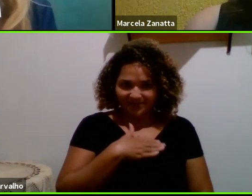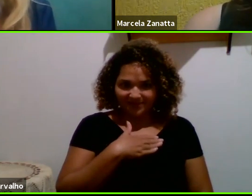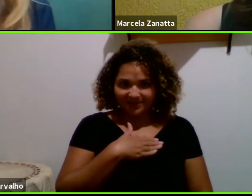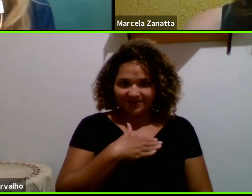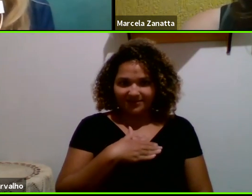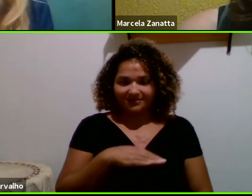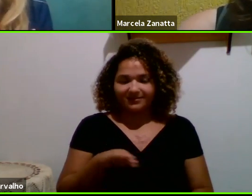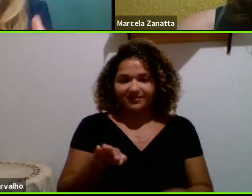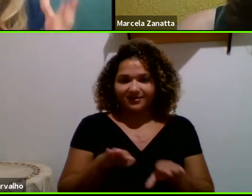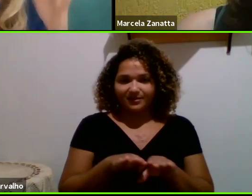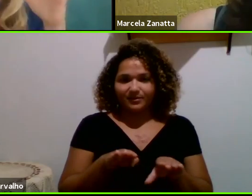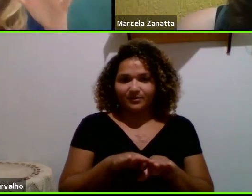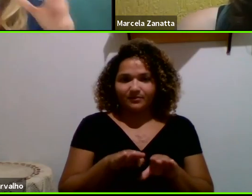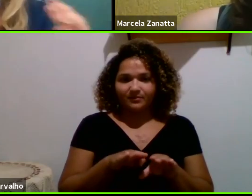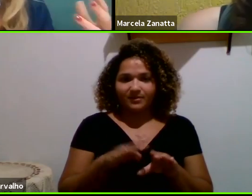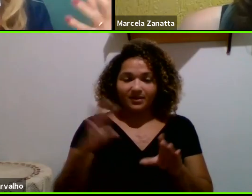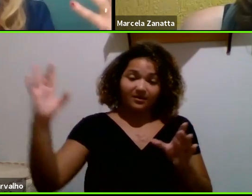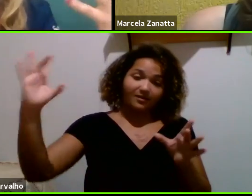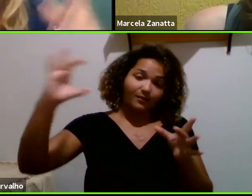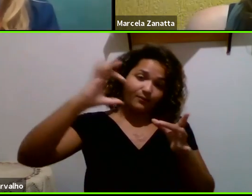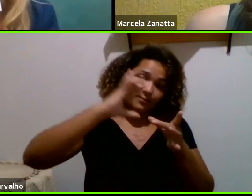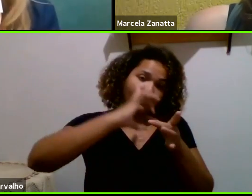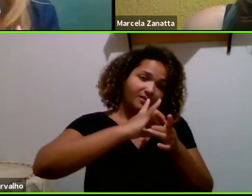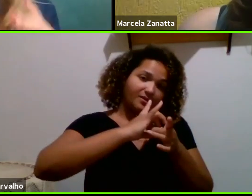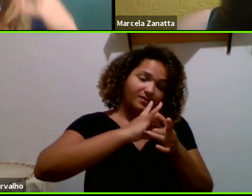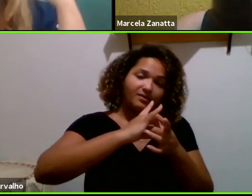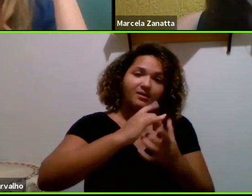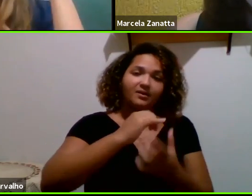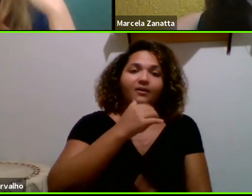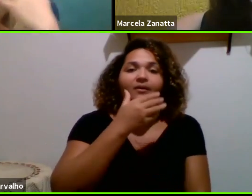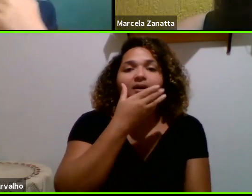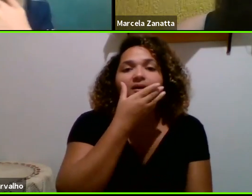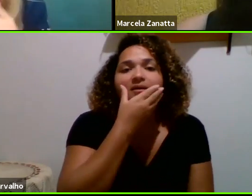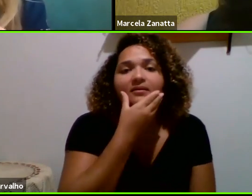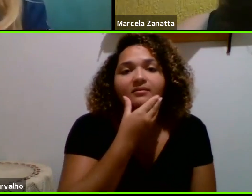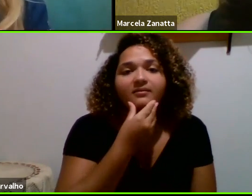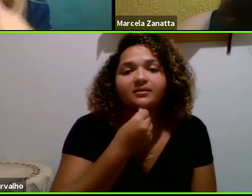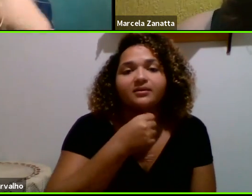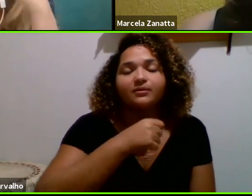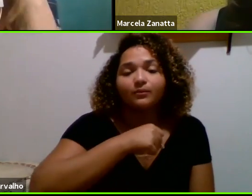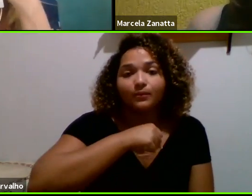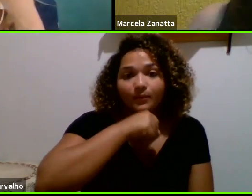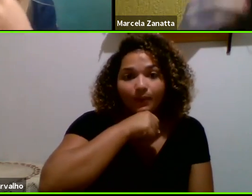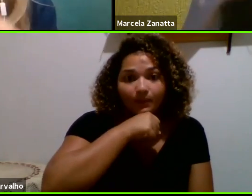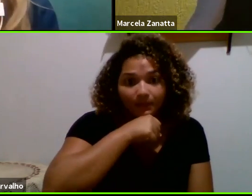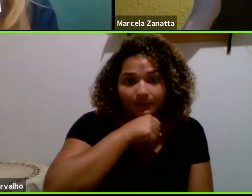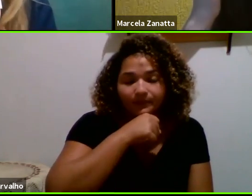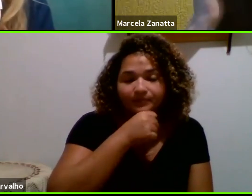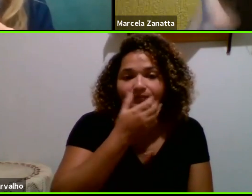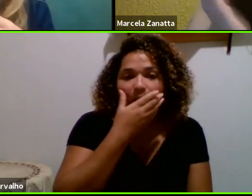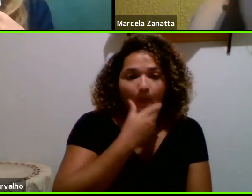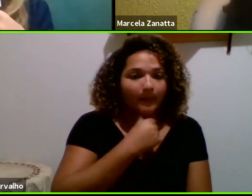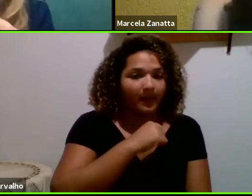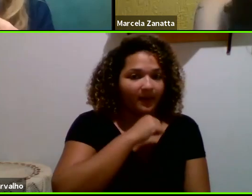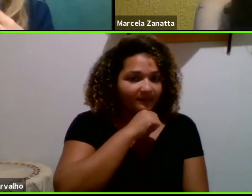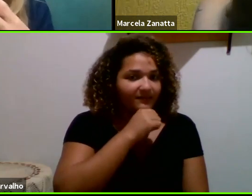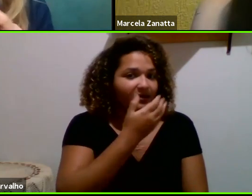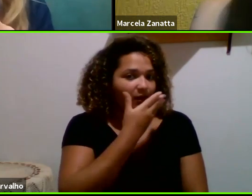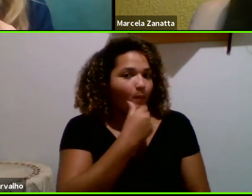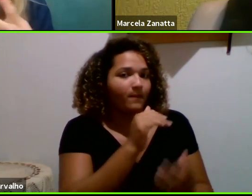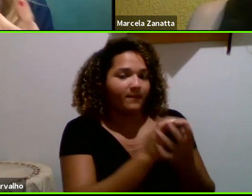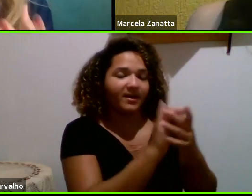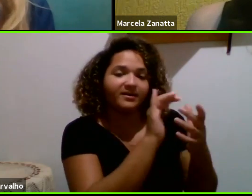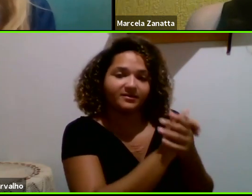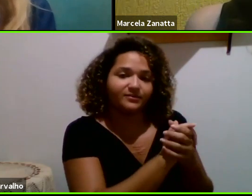para ele, né? Eu fiquei apaixonada por ele, porque ele mexe no cabelo dela, ele passa a mão no rosto. Então,